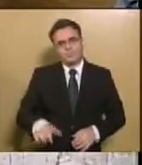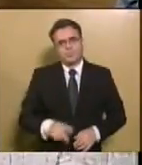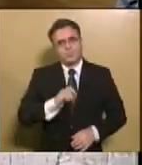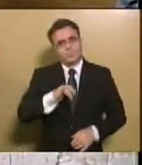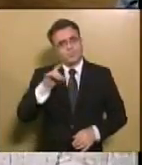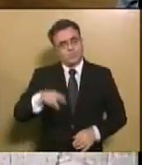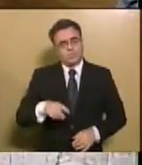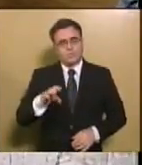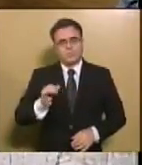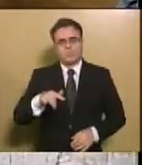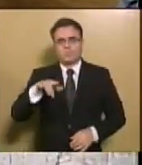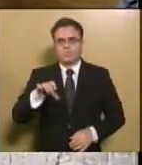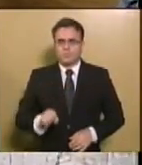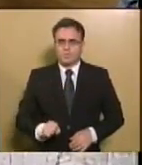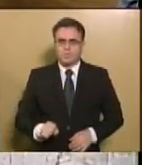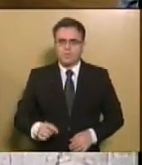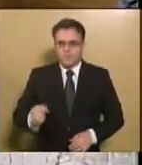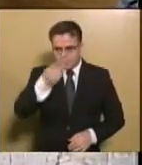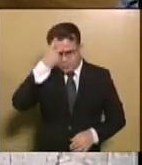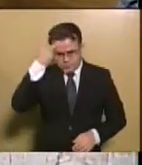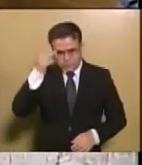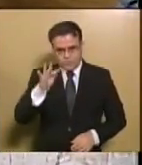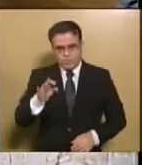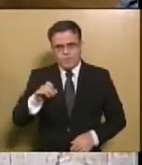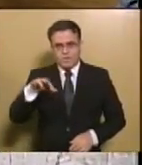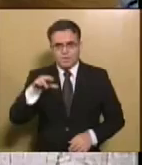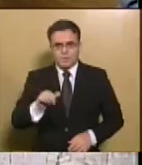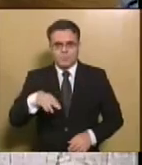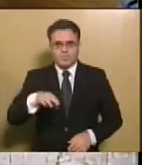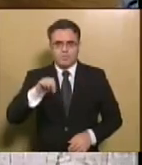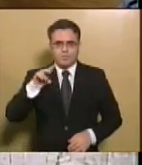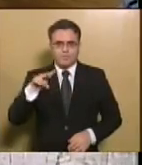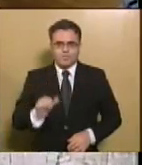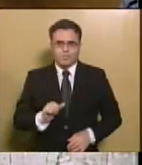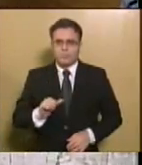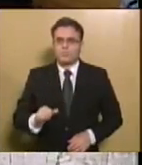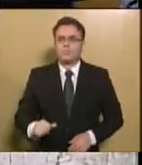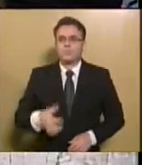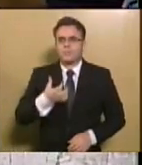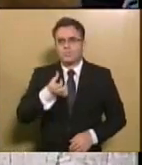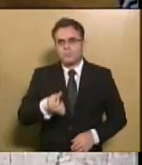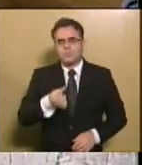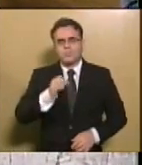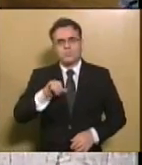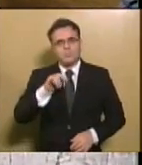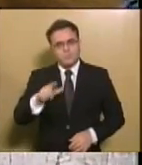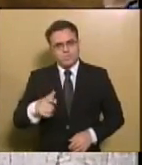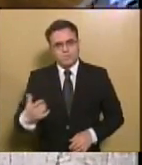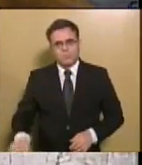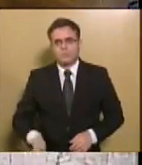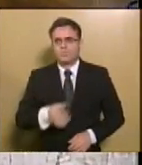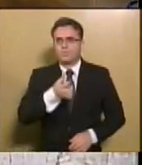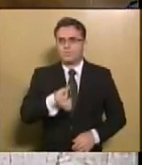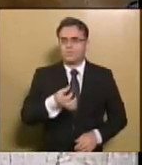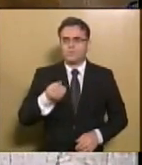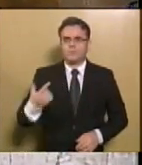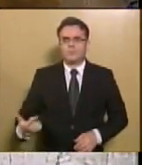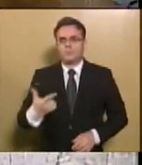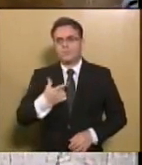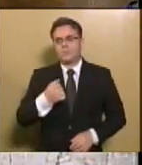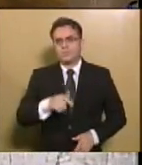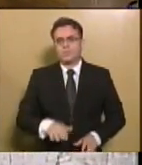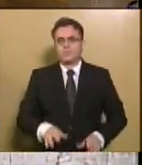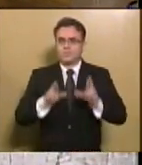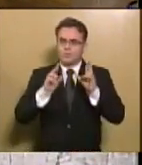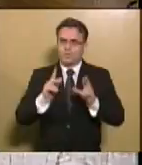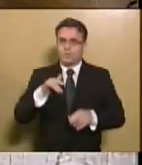Carlos dos Santos, prefeito de Feira Nova, pelo transcurso do seu aniversário que ocorreu no dia 6 de julho. Requerimento número 602, de autoria do deputado